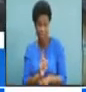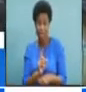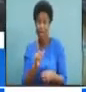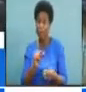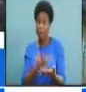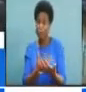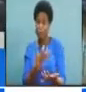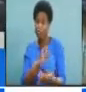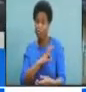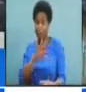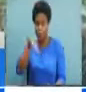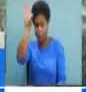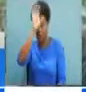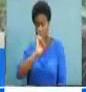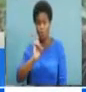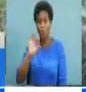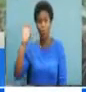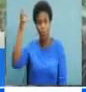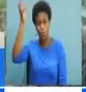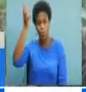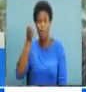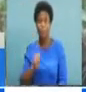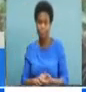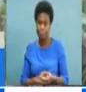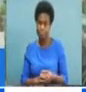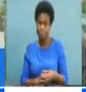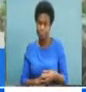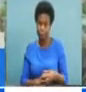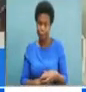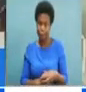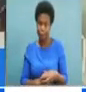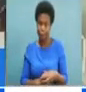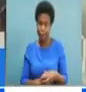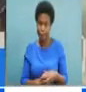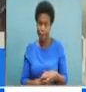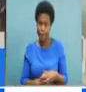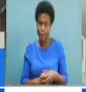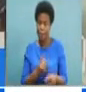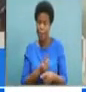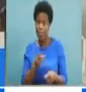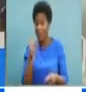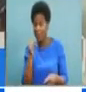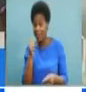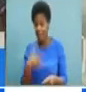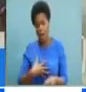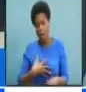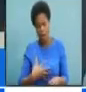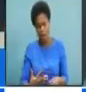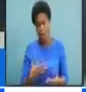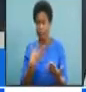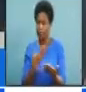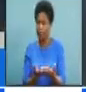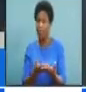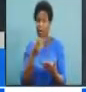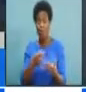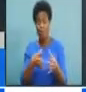de distinguir o Sr. Ministro da Cultura, das Indústrias Criativas, pela alma com que colocou